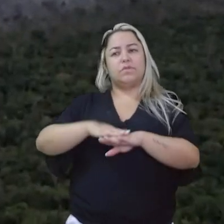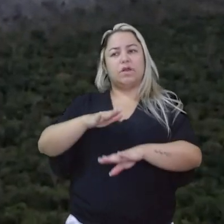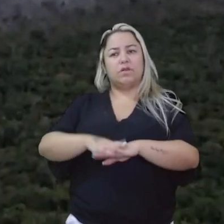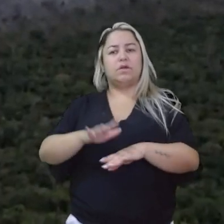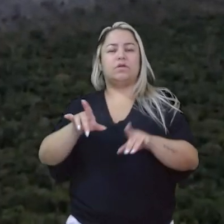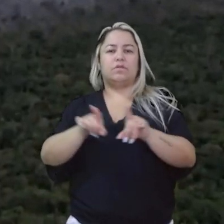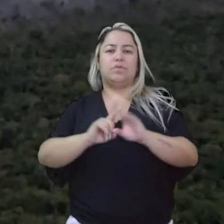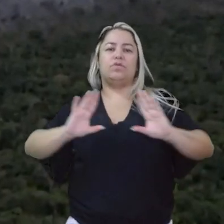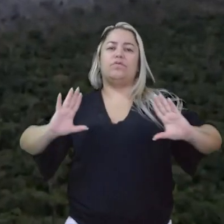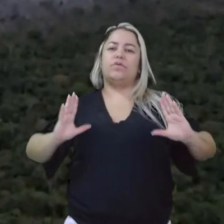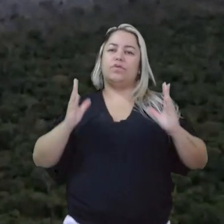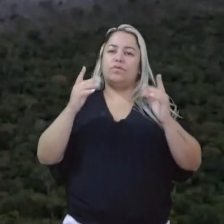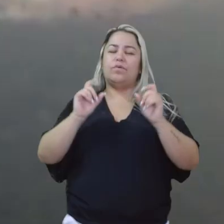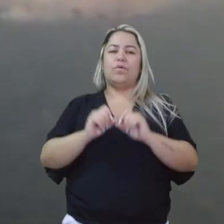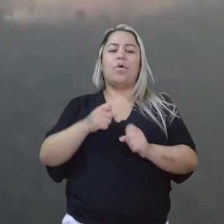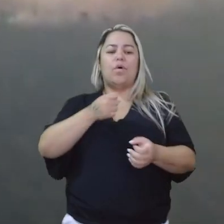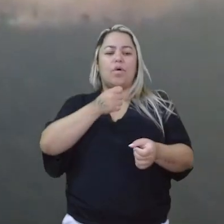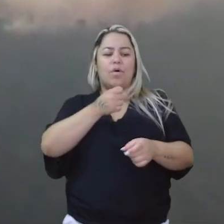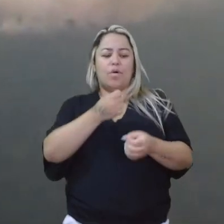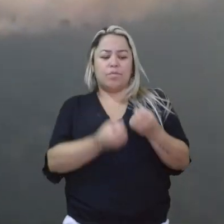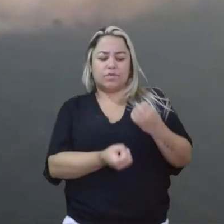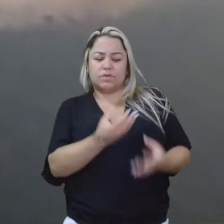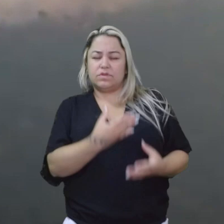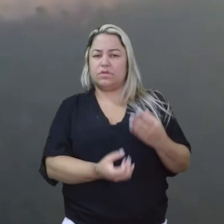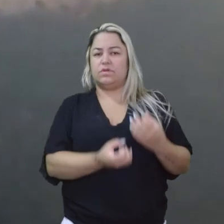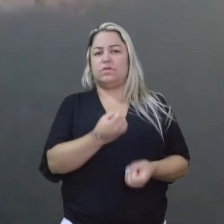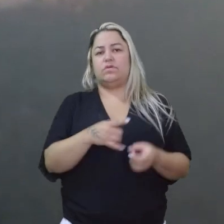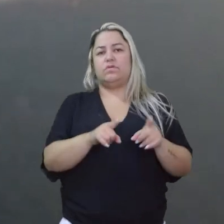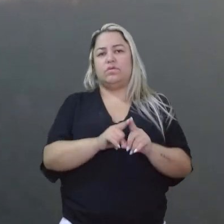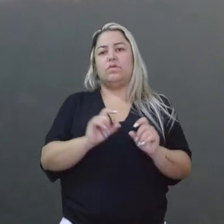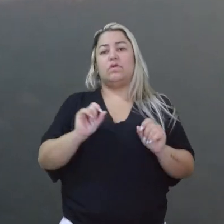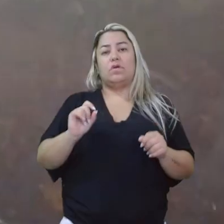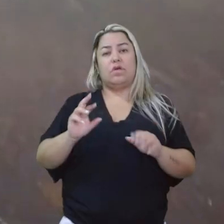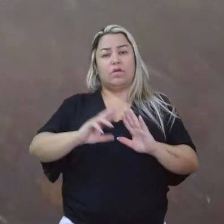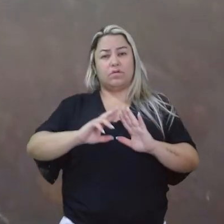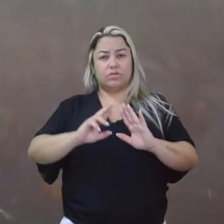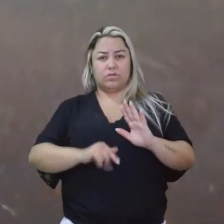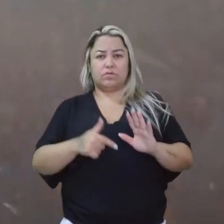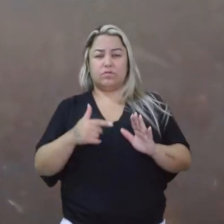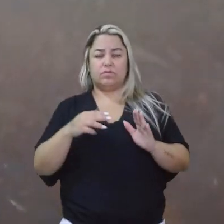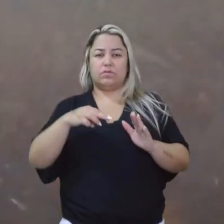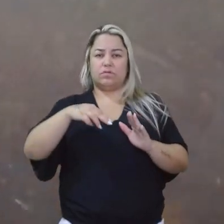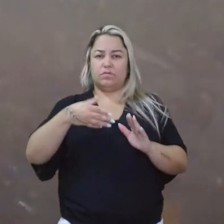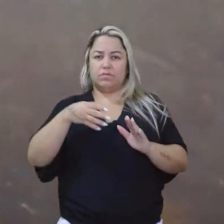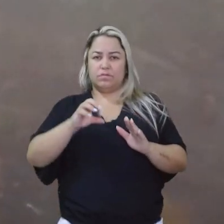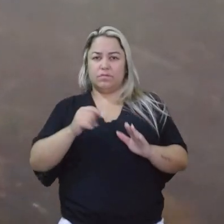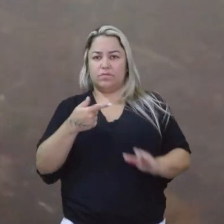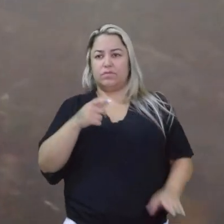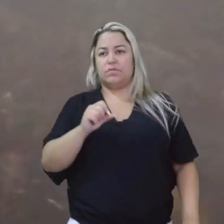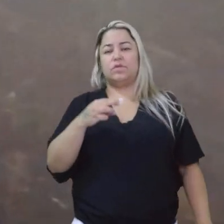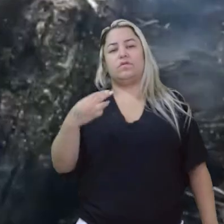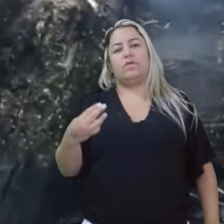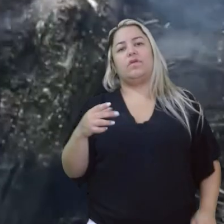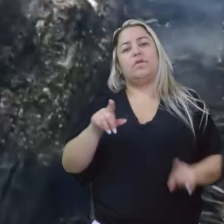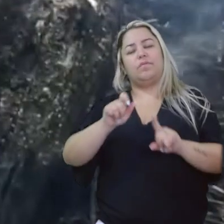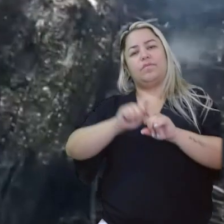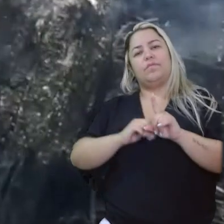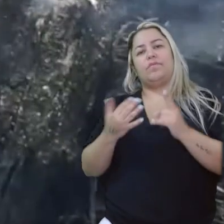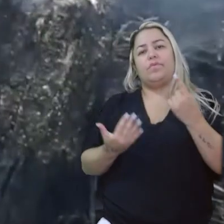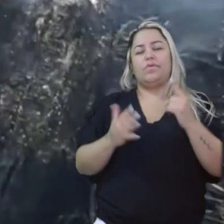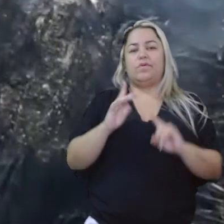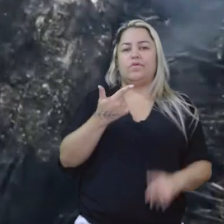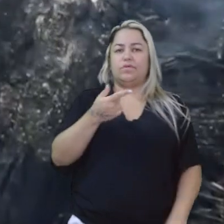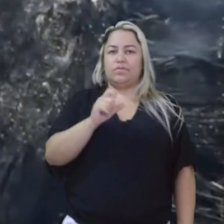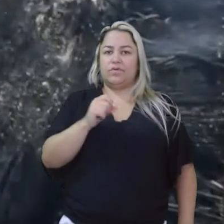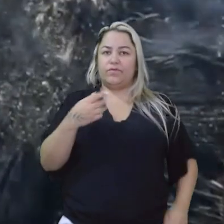a probabilidade de eventos como os incêndios na Amazônia, registrados entre março de 2023 e fevereiro